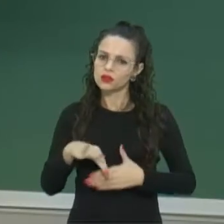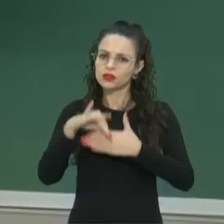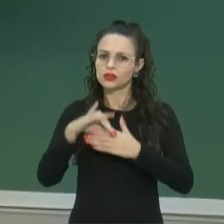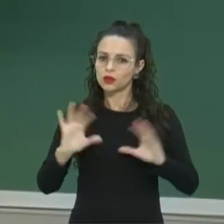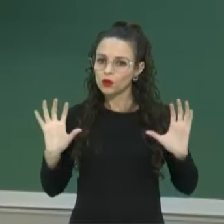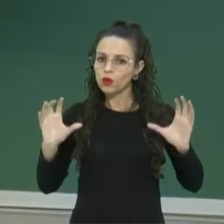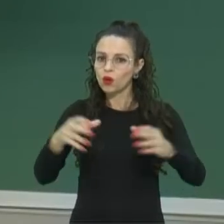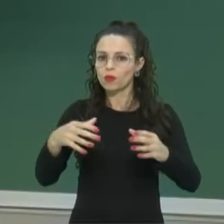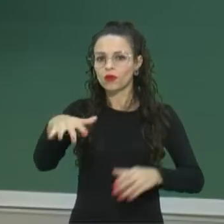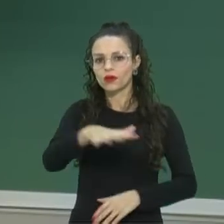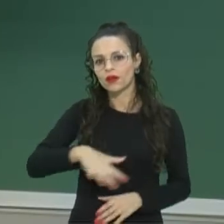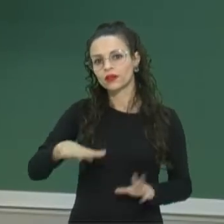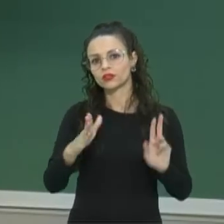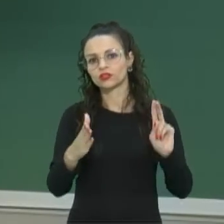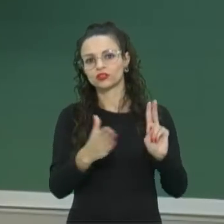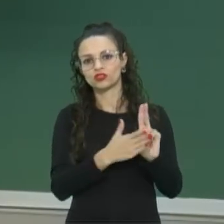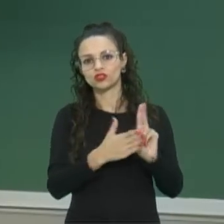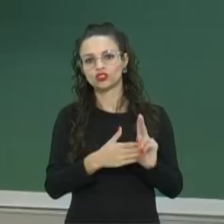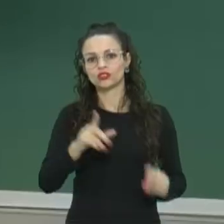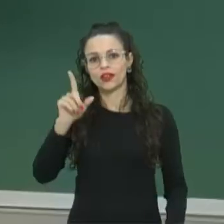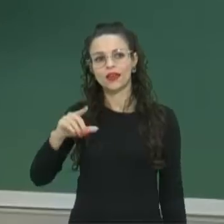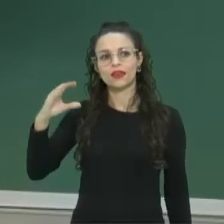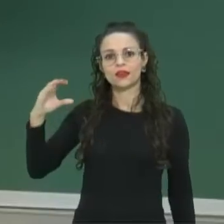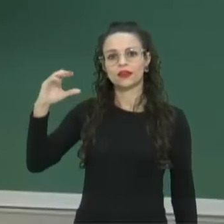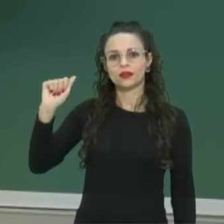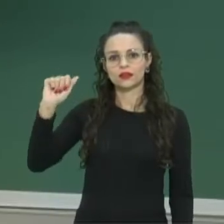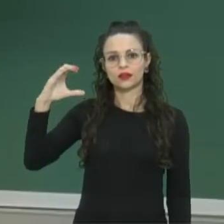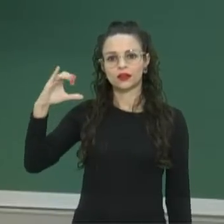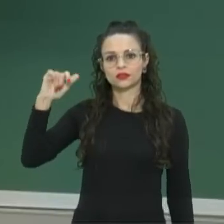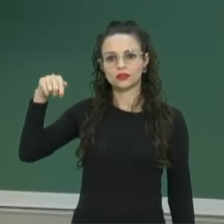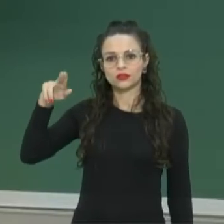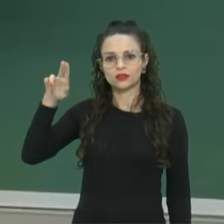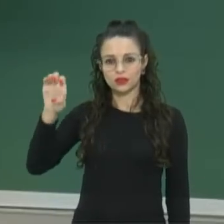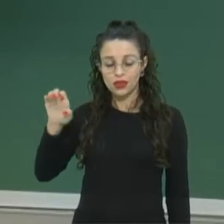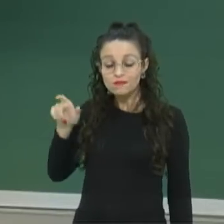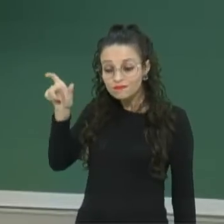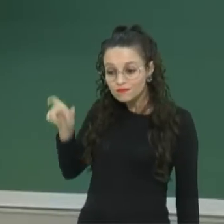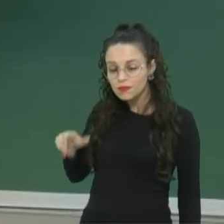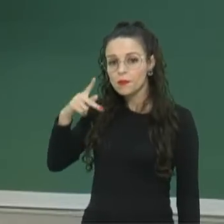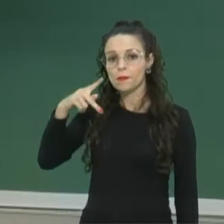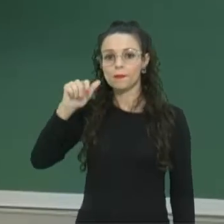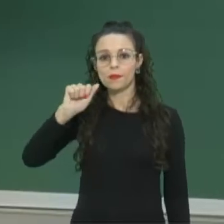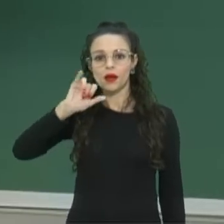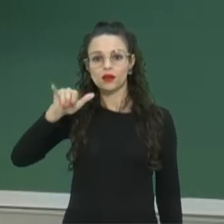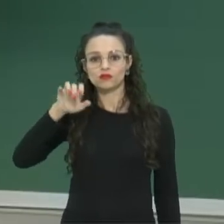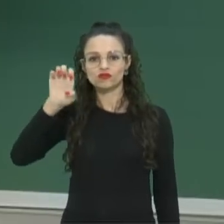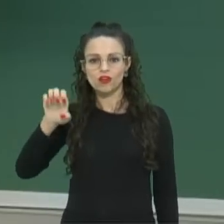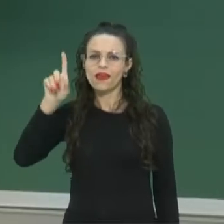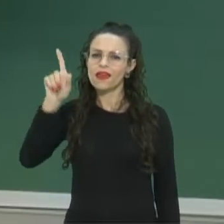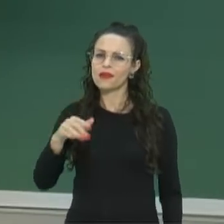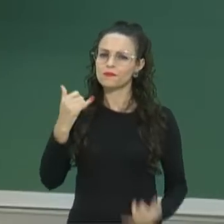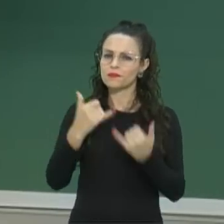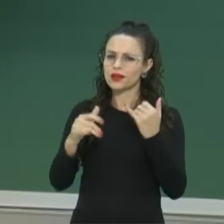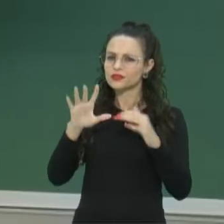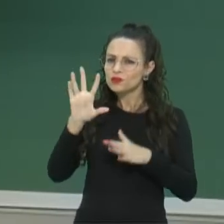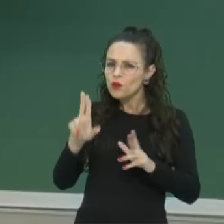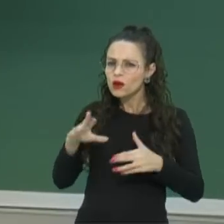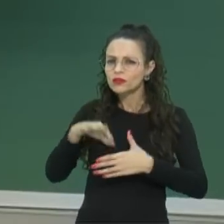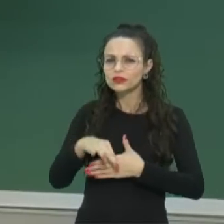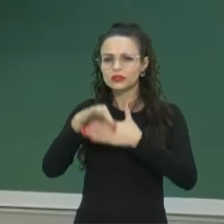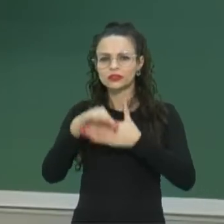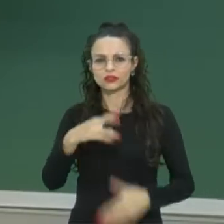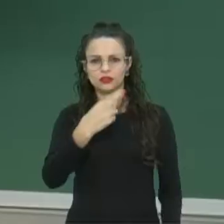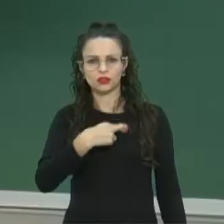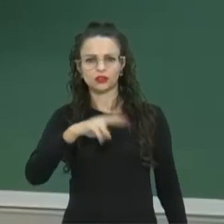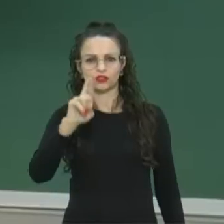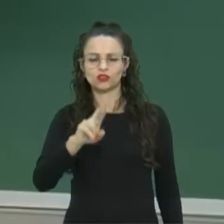comunidade indígena é o cacique, de fato. O pajé seria como se fosse aquele líder religioso, né? Como se